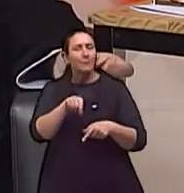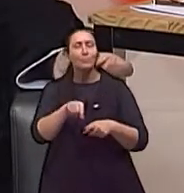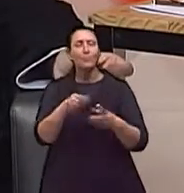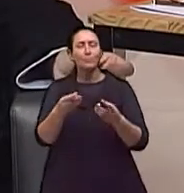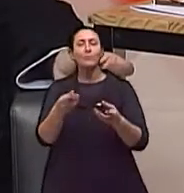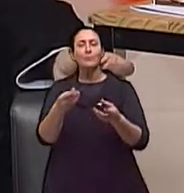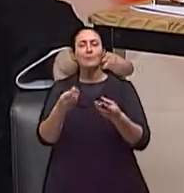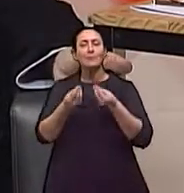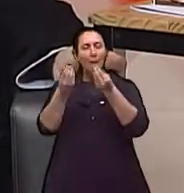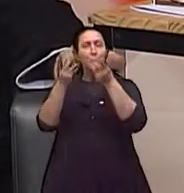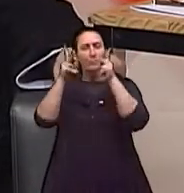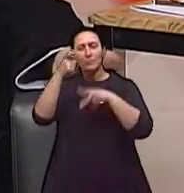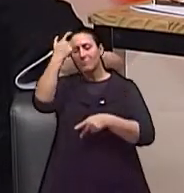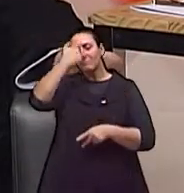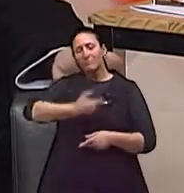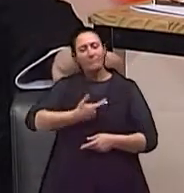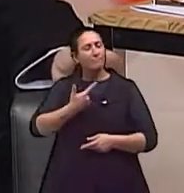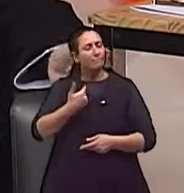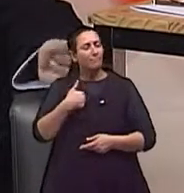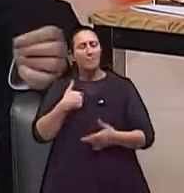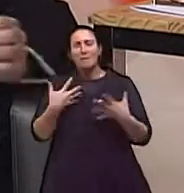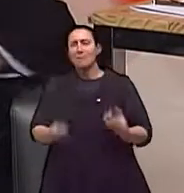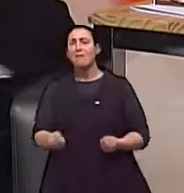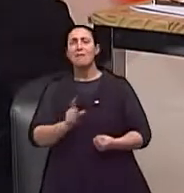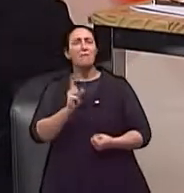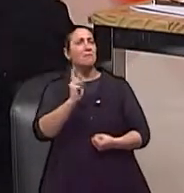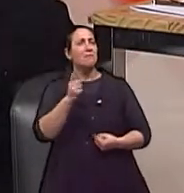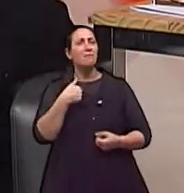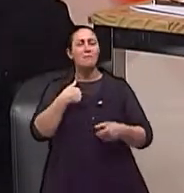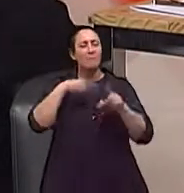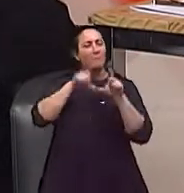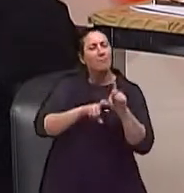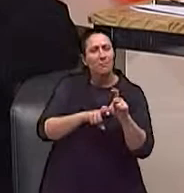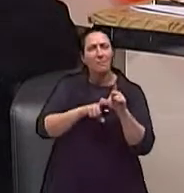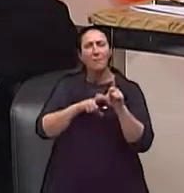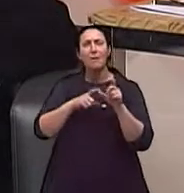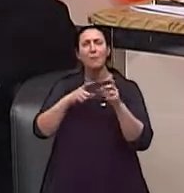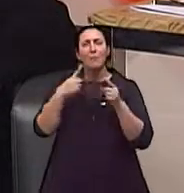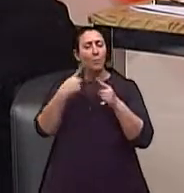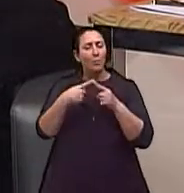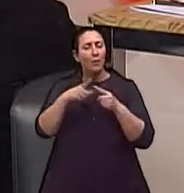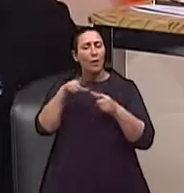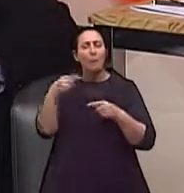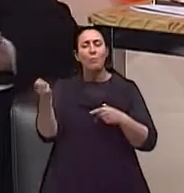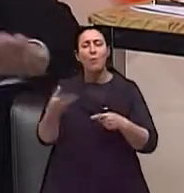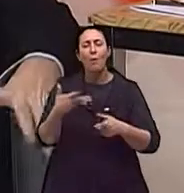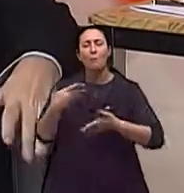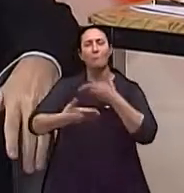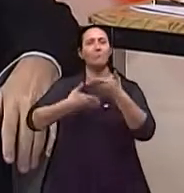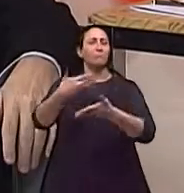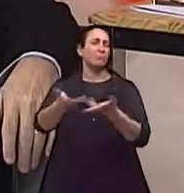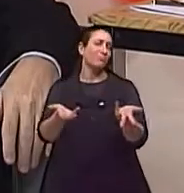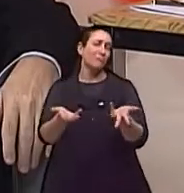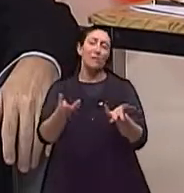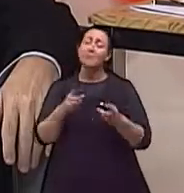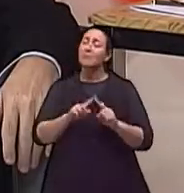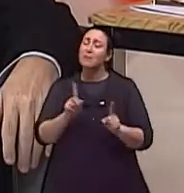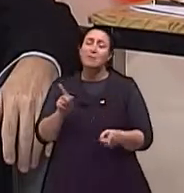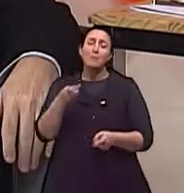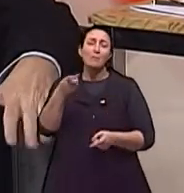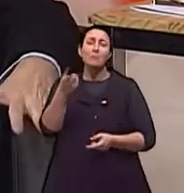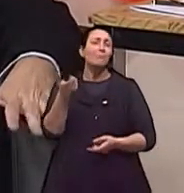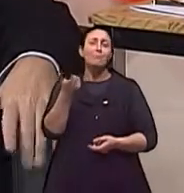dificuldade com a própria formação da Independência vão ter muita dificuldade no outro processo Ah OK agora isso é inexorável